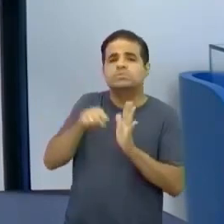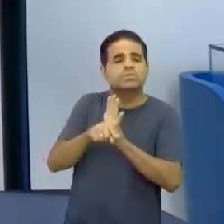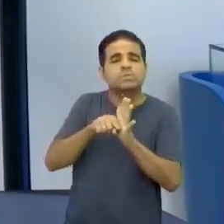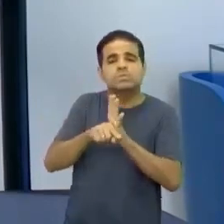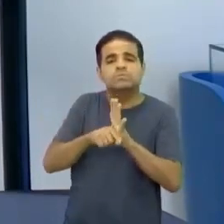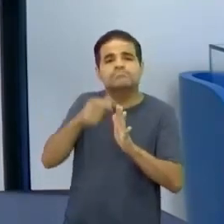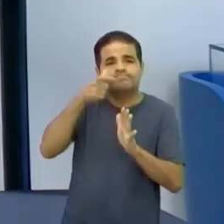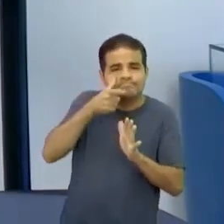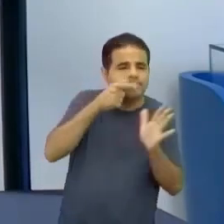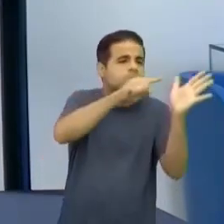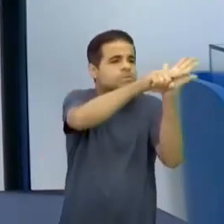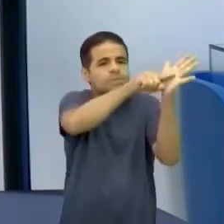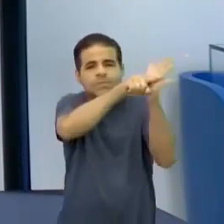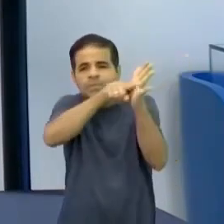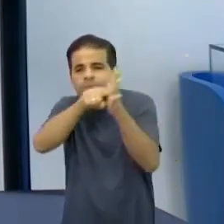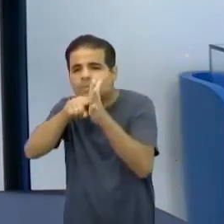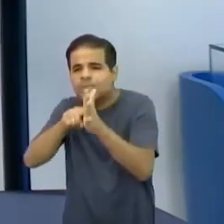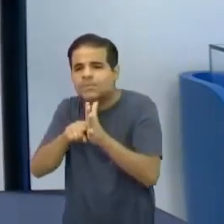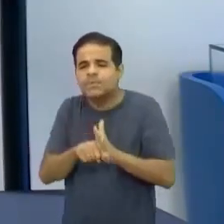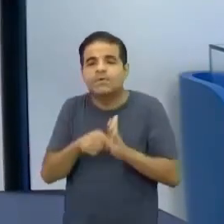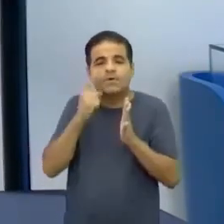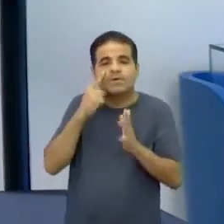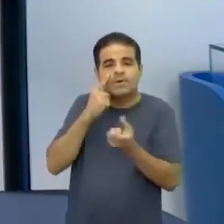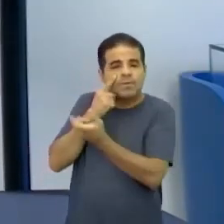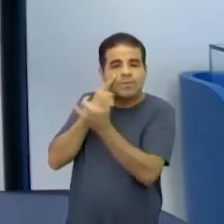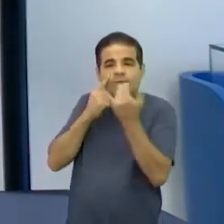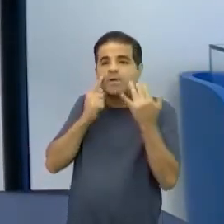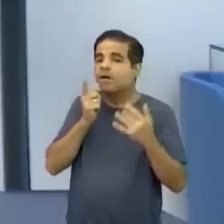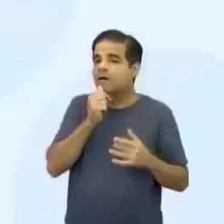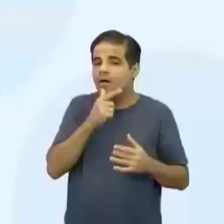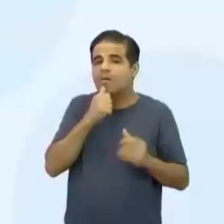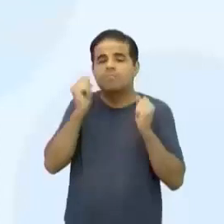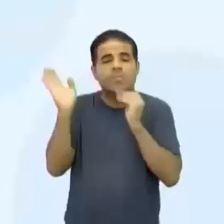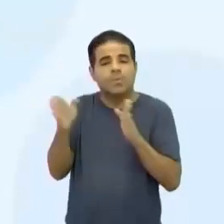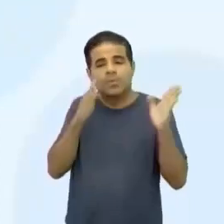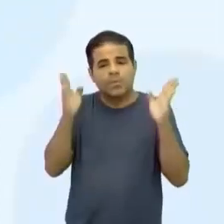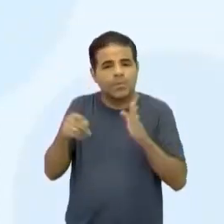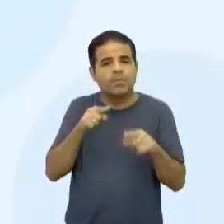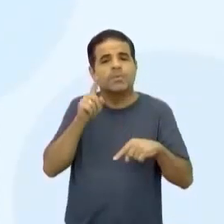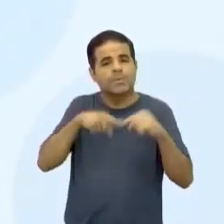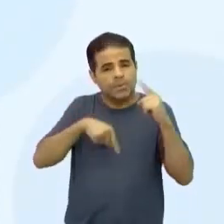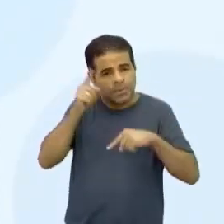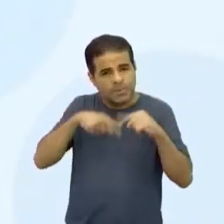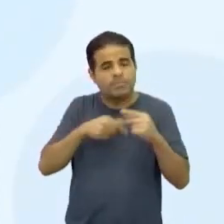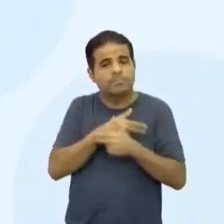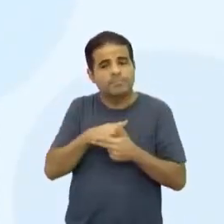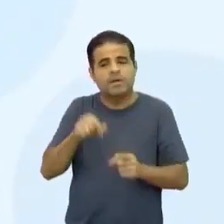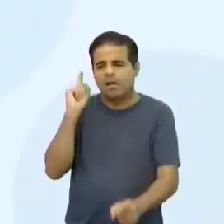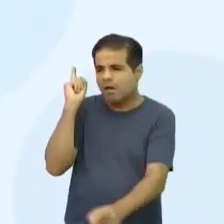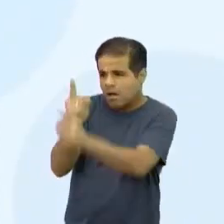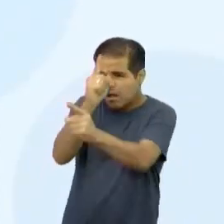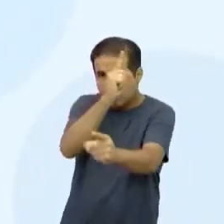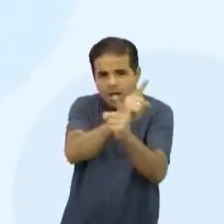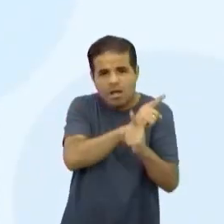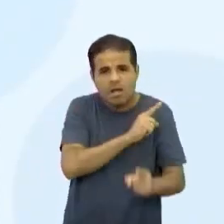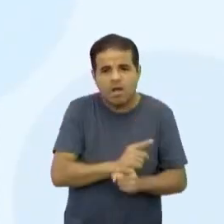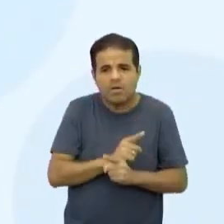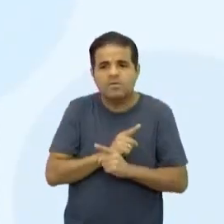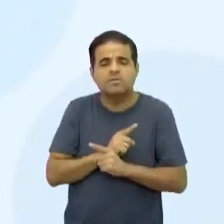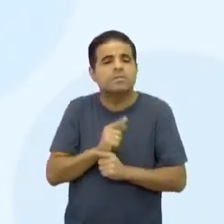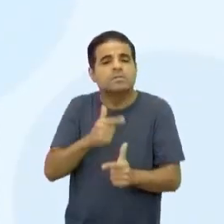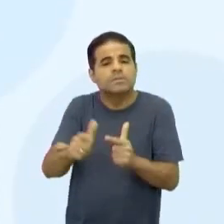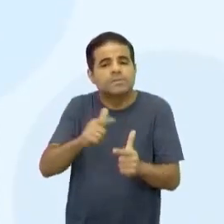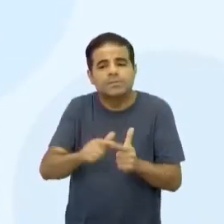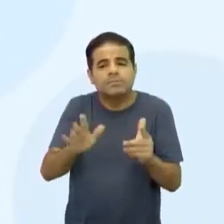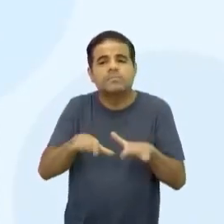quê? Investigar e analisar a quantidade de água usada na produção de bens de consumo, identificando as causas raiz